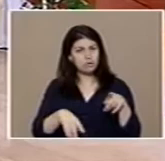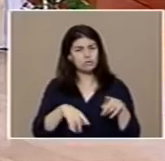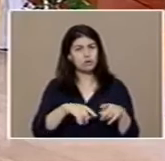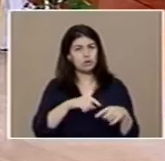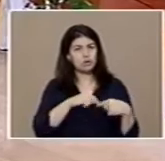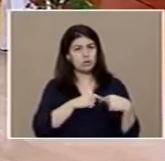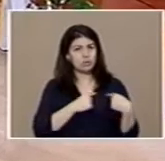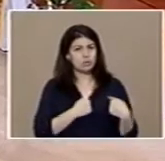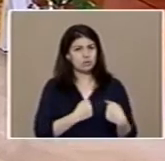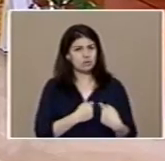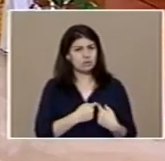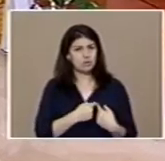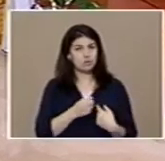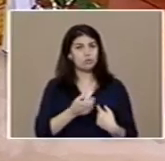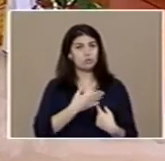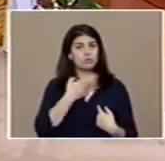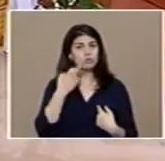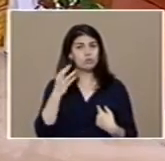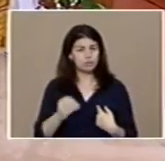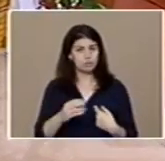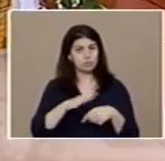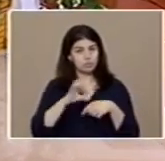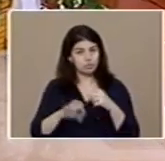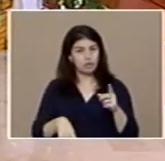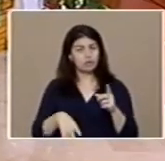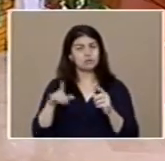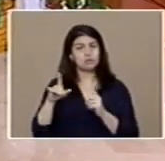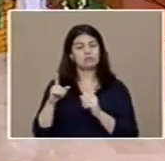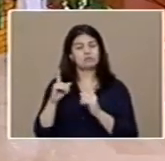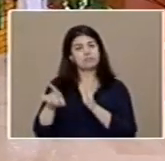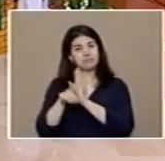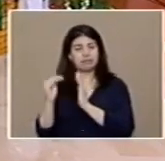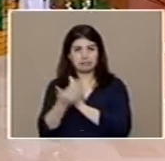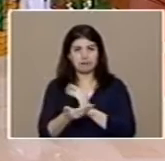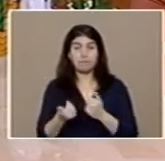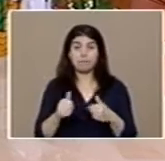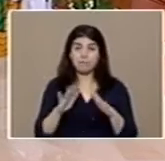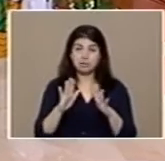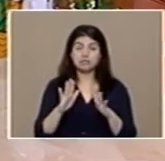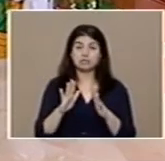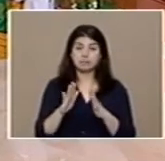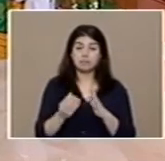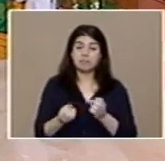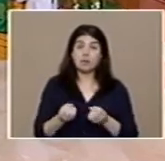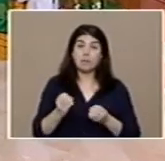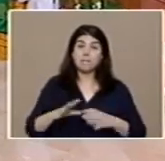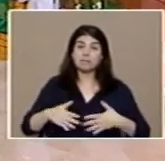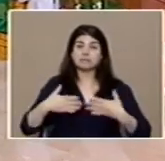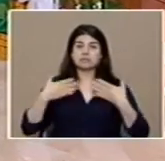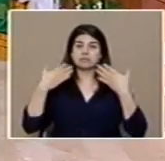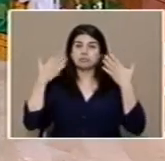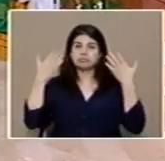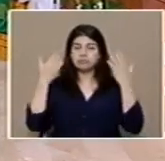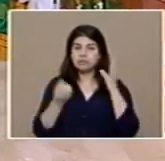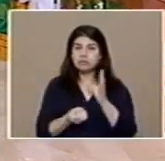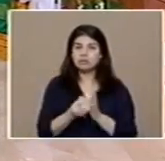que ele nos deixou essa lei É mas no princípio da criação Deus pelos homens